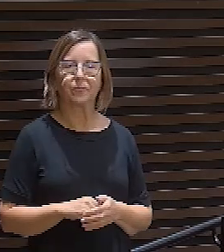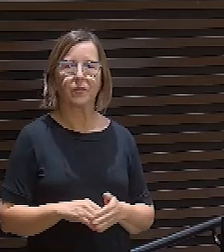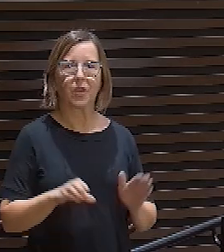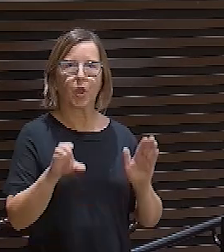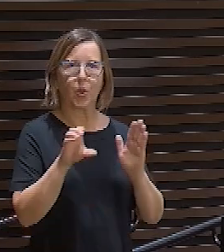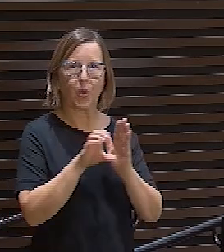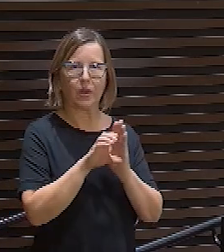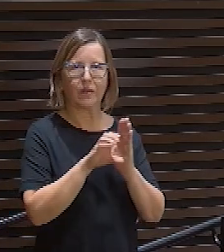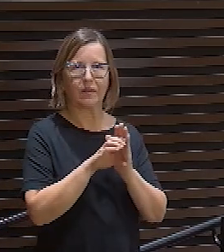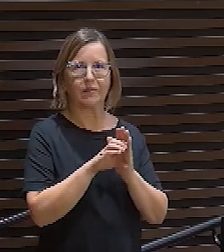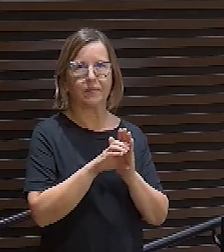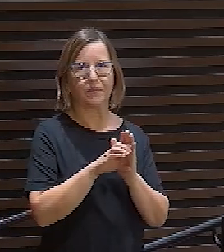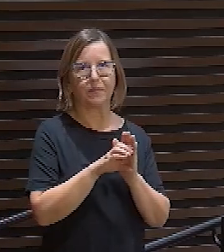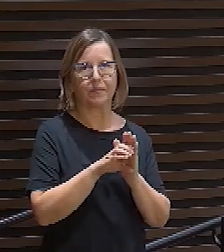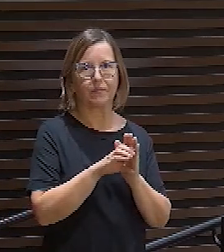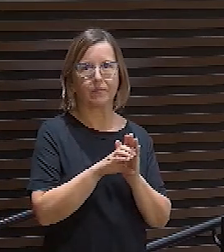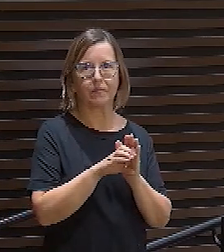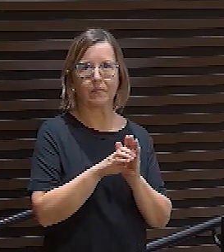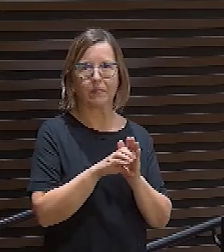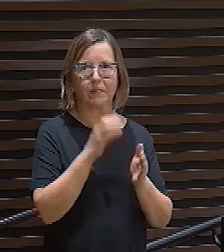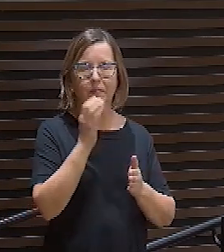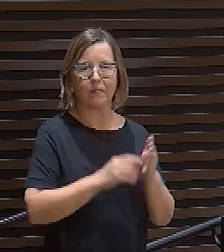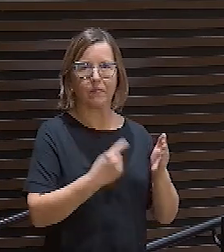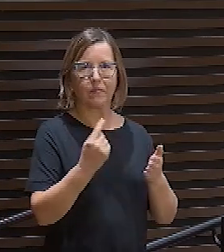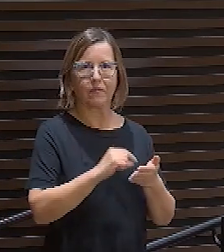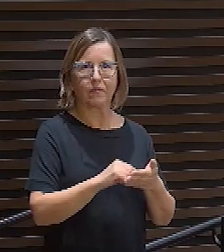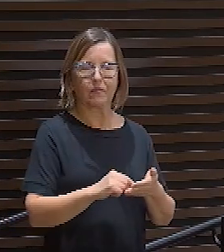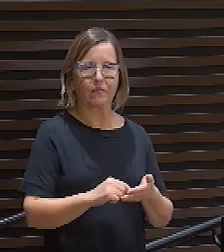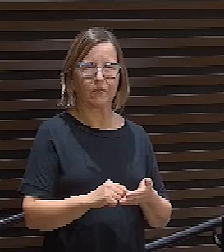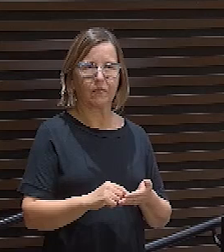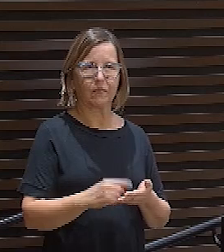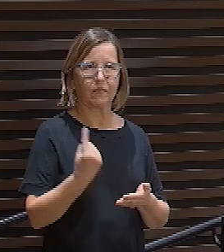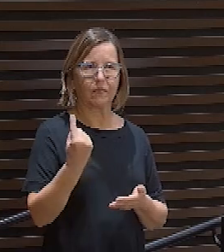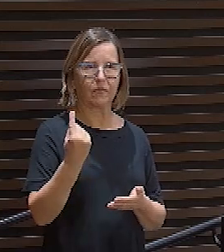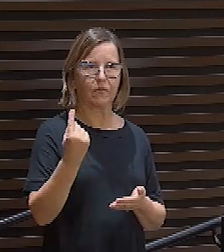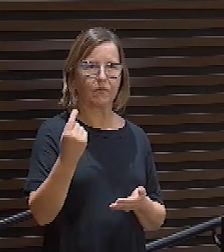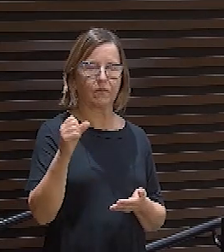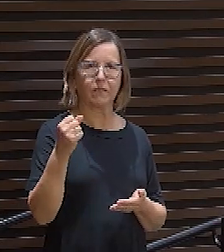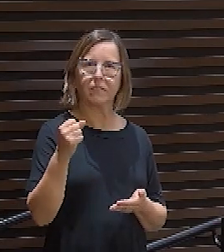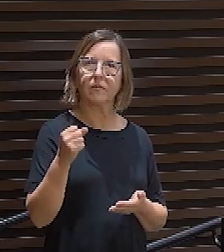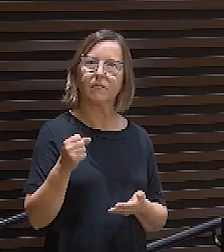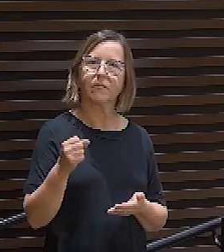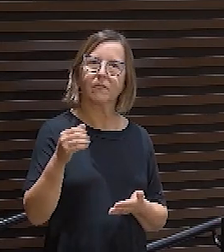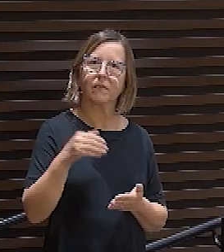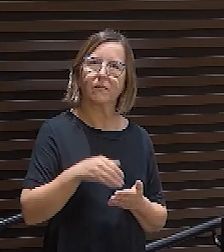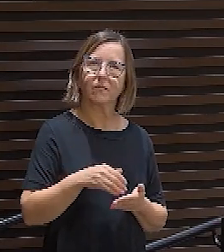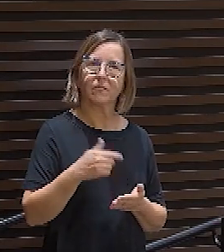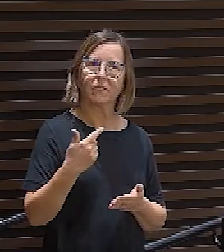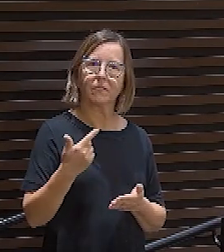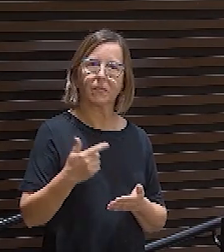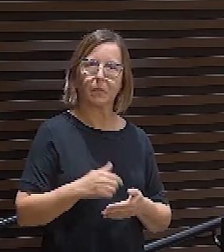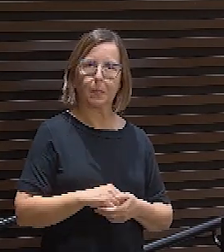Colossenses, capítulo 1, dos versículos 18 ao 23.